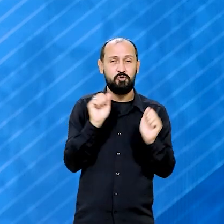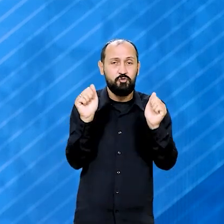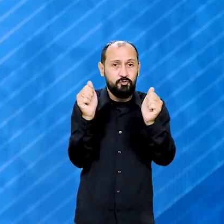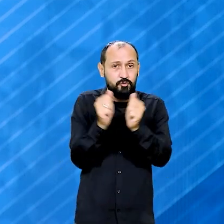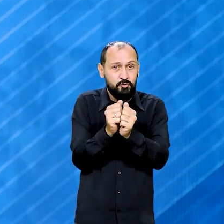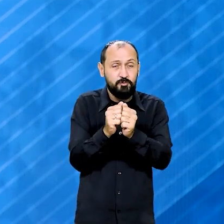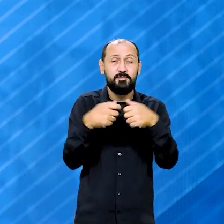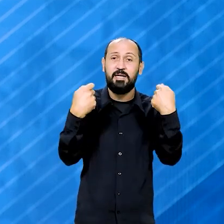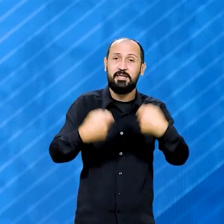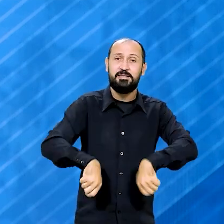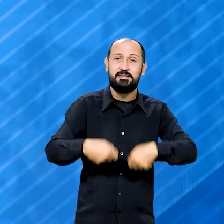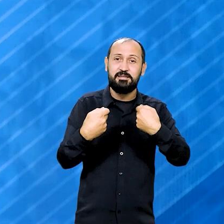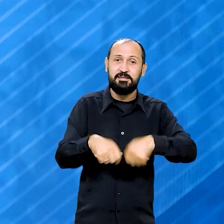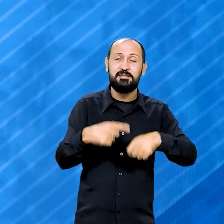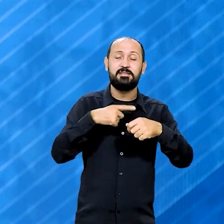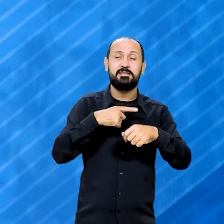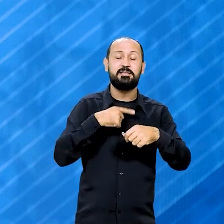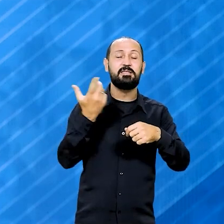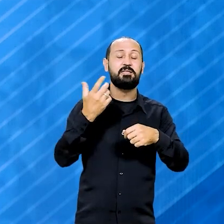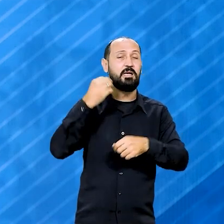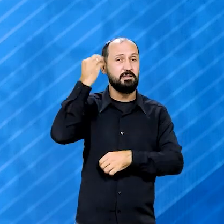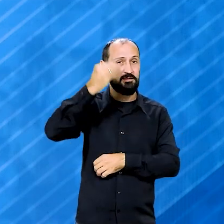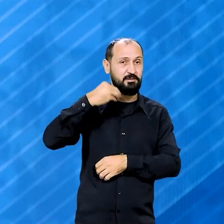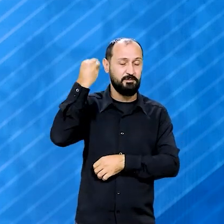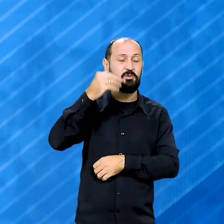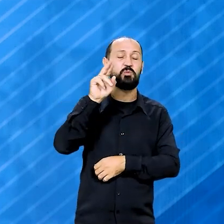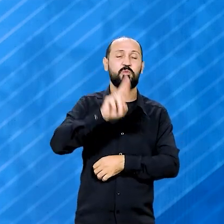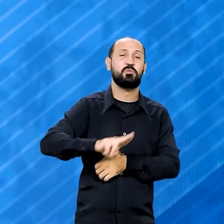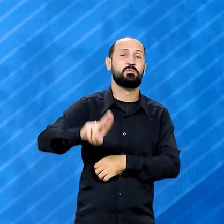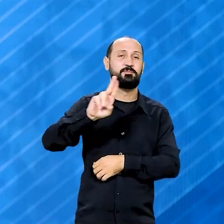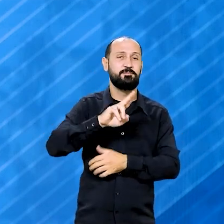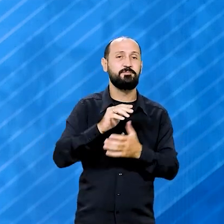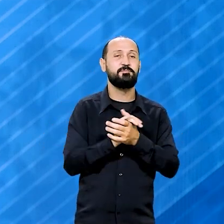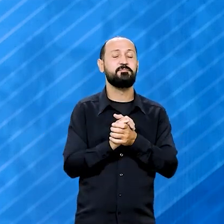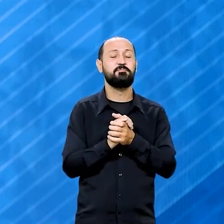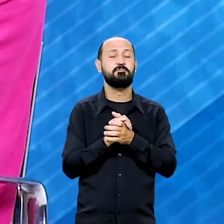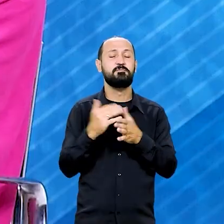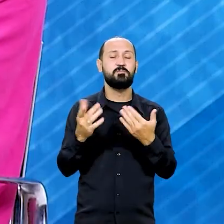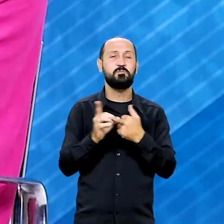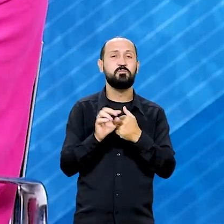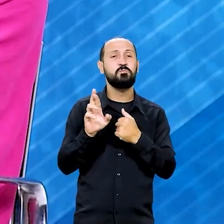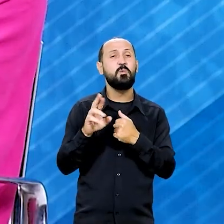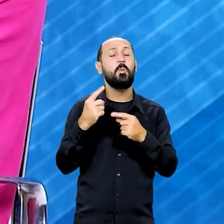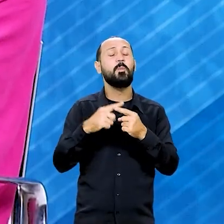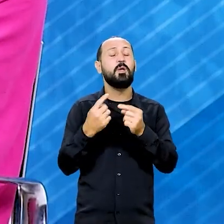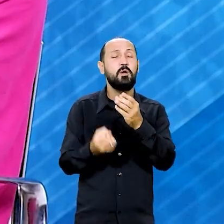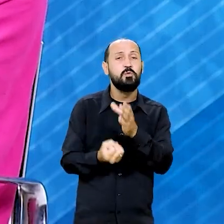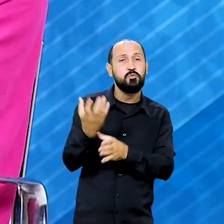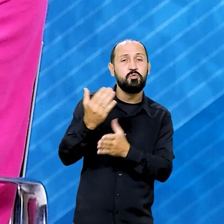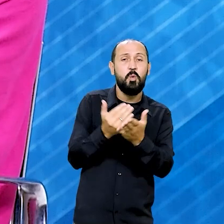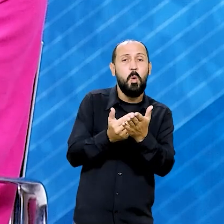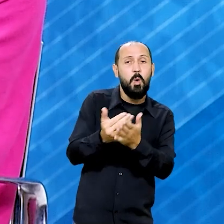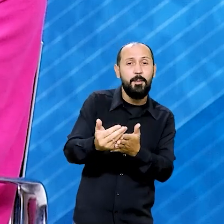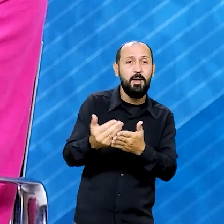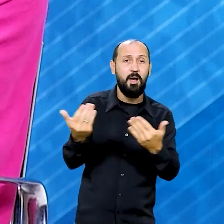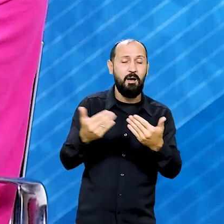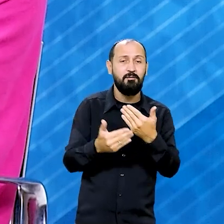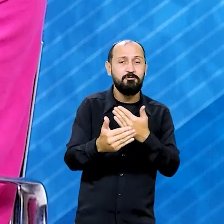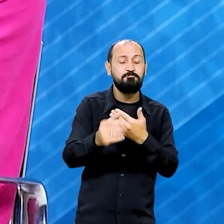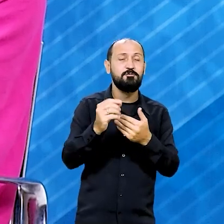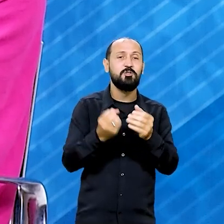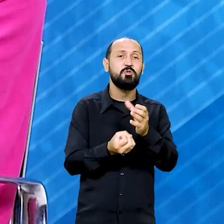Ele está centralizado na necessidade e na experiência do usuário. E doutora, por que surgiu